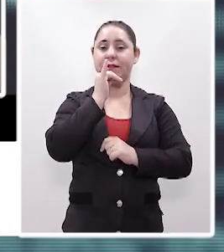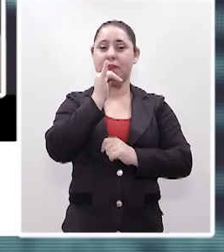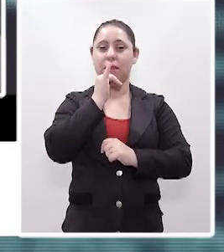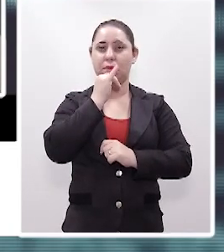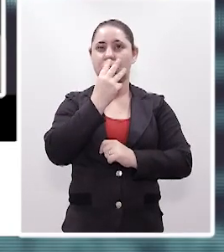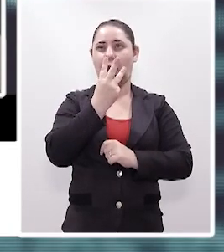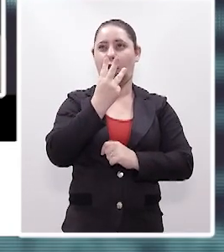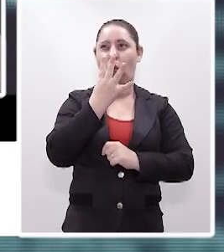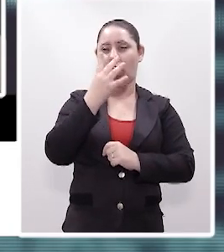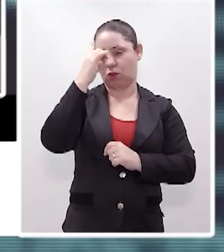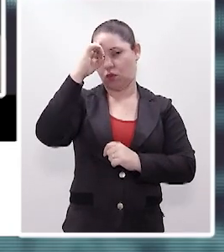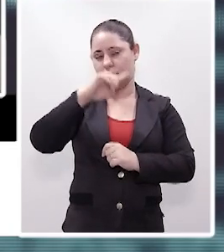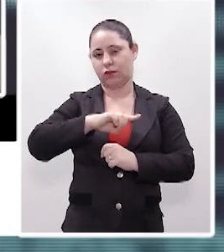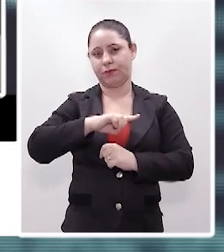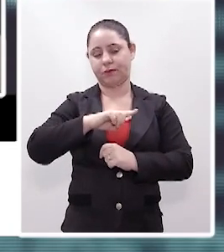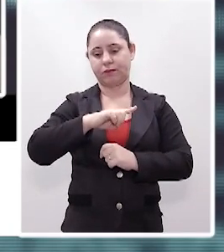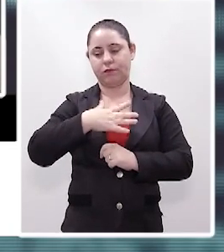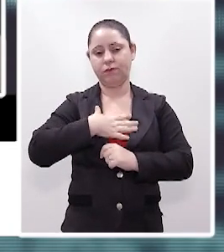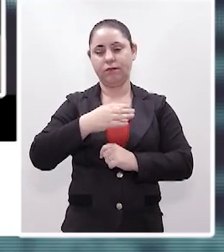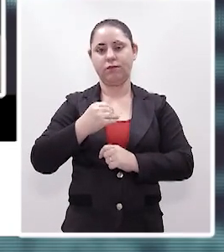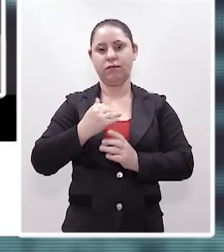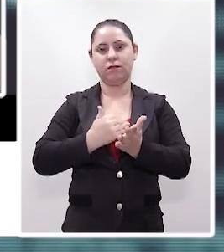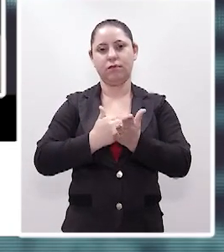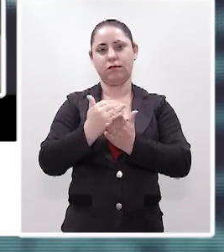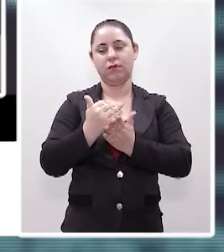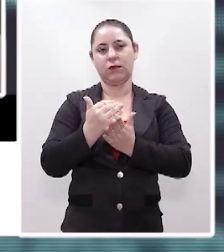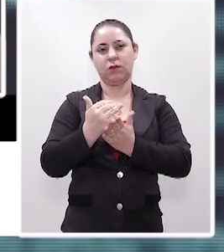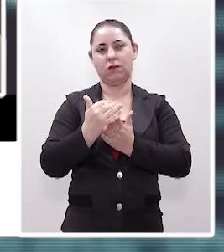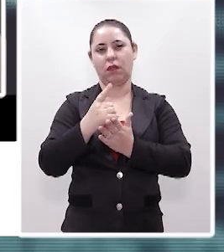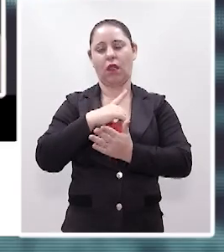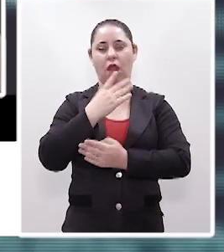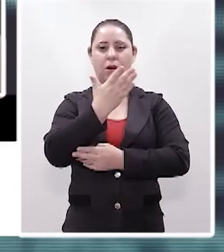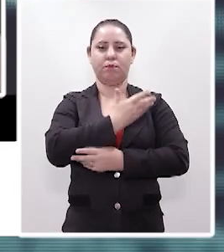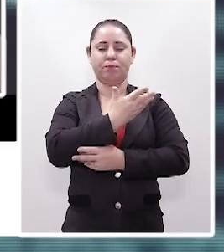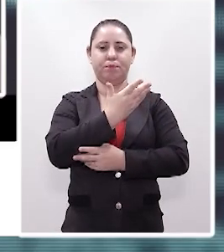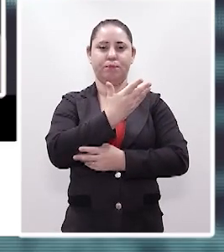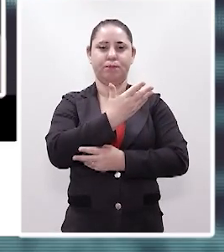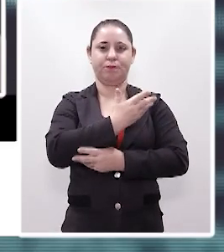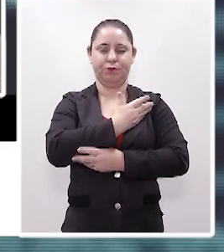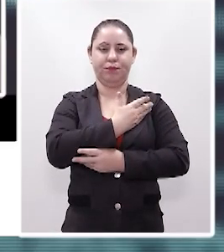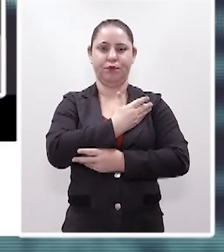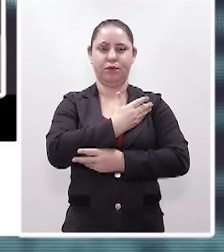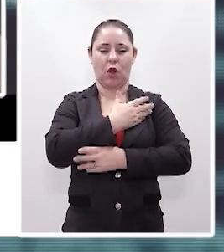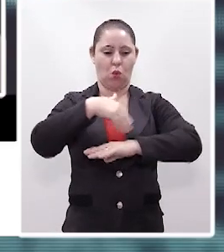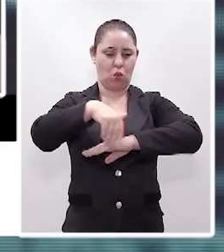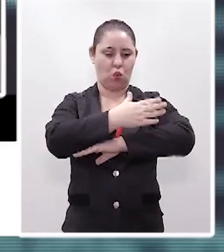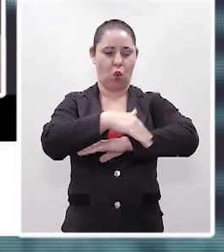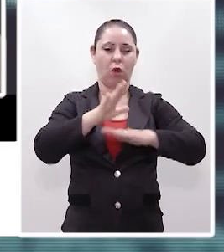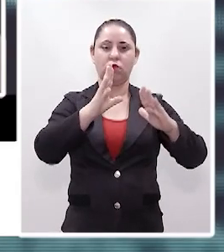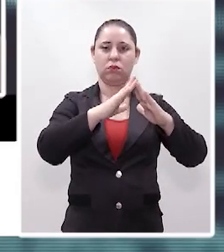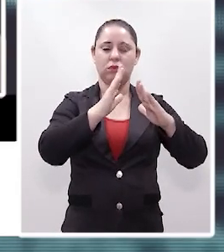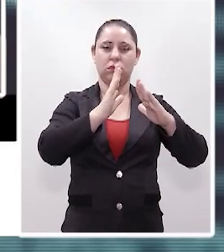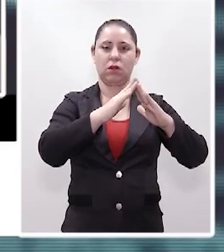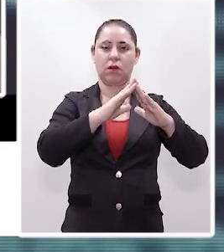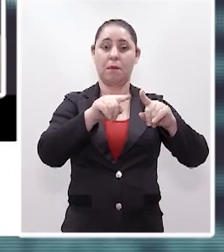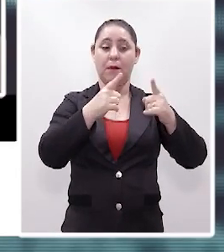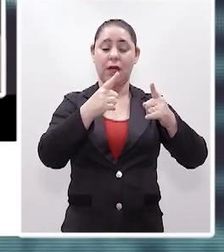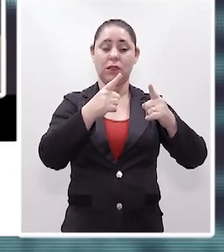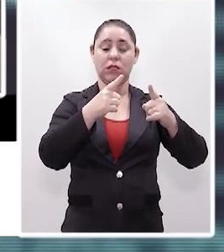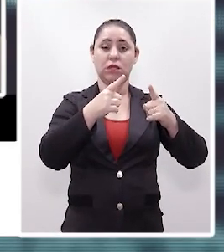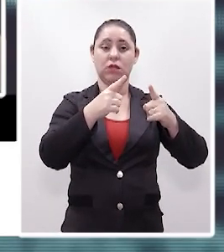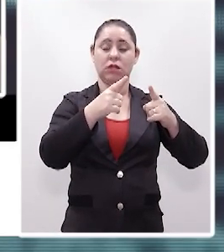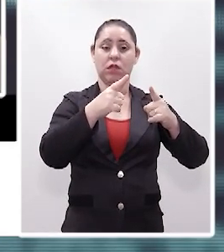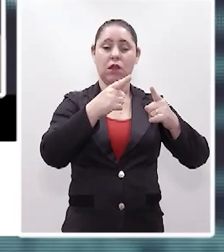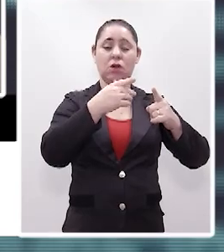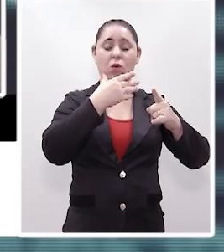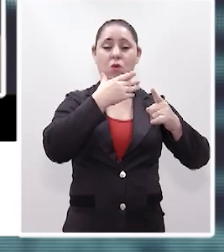há 3, 4 dias que o meu filho começou a ter amizade com o menininho da rua de casa, só que o menininho